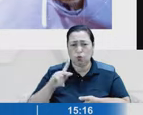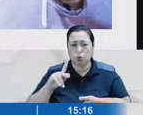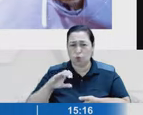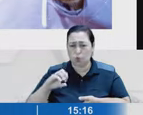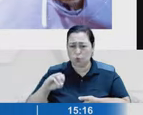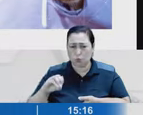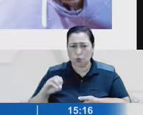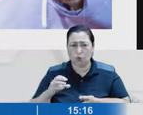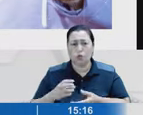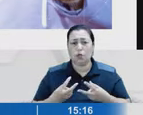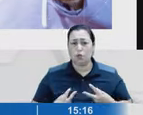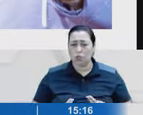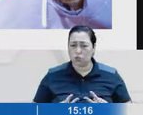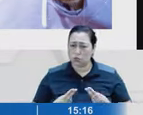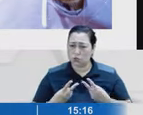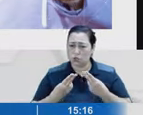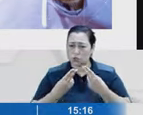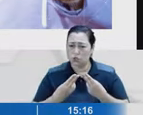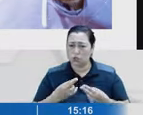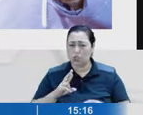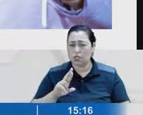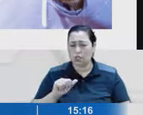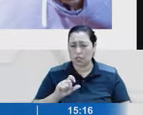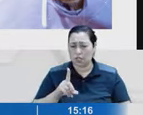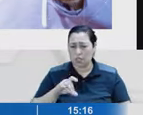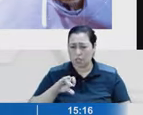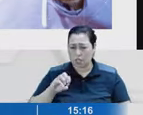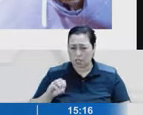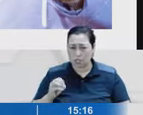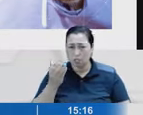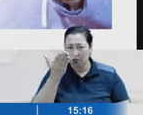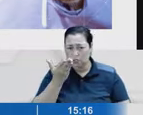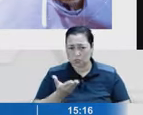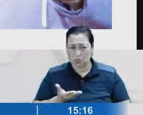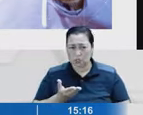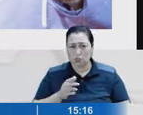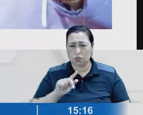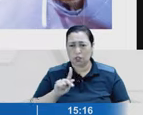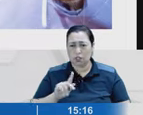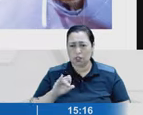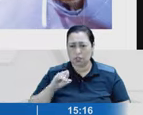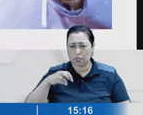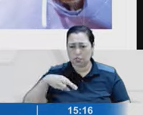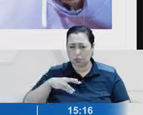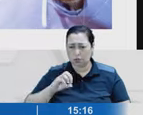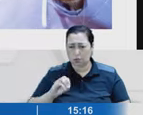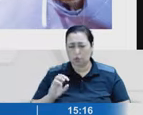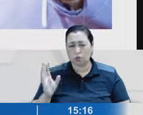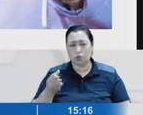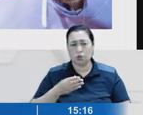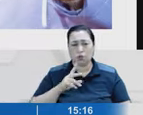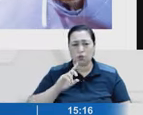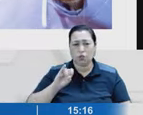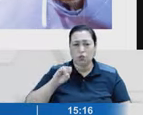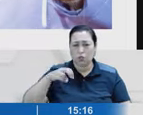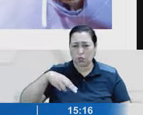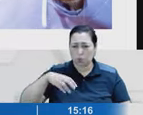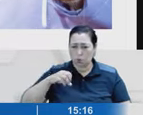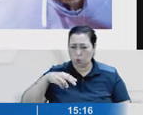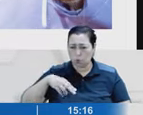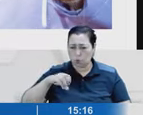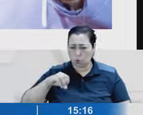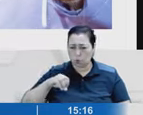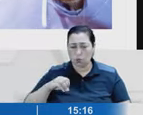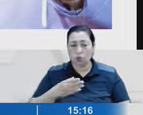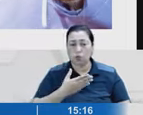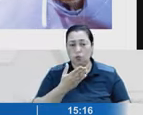o tratamento cirúrgico, a rádio, a quimioterapia, a imunoterapia associada à quimioterapia e